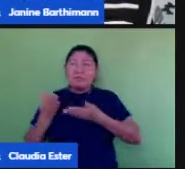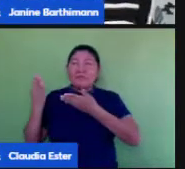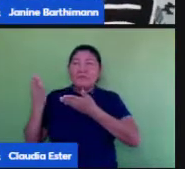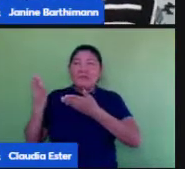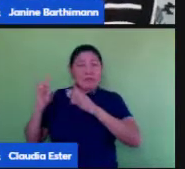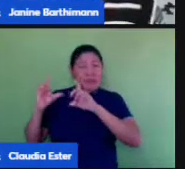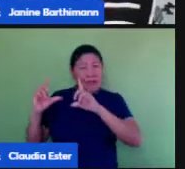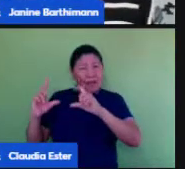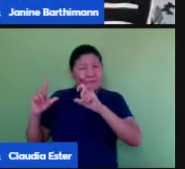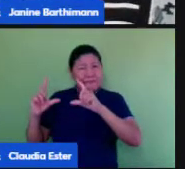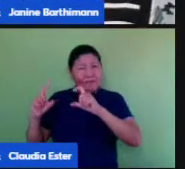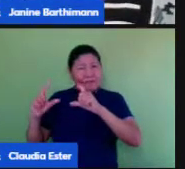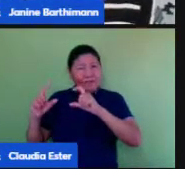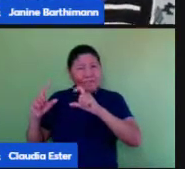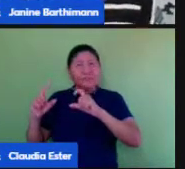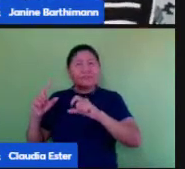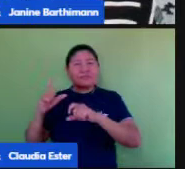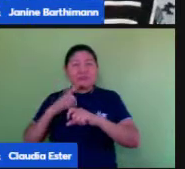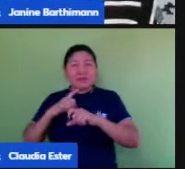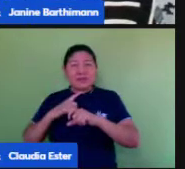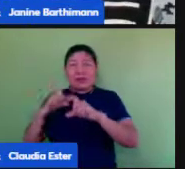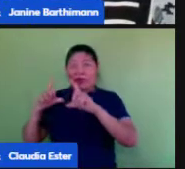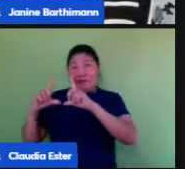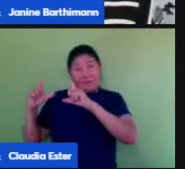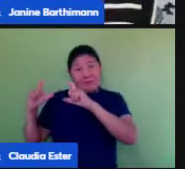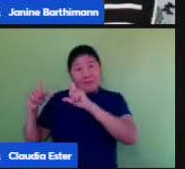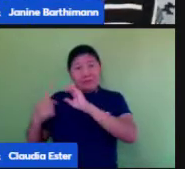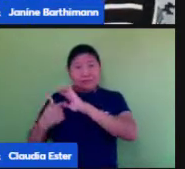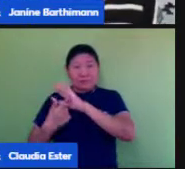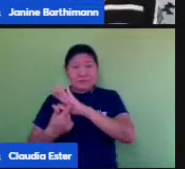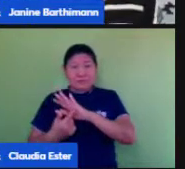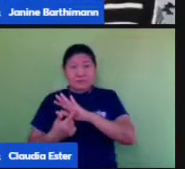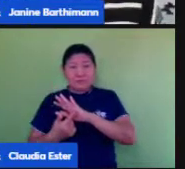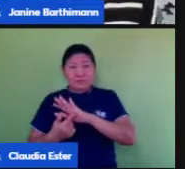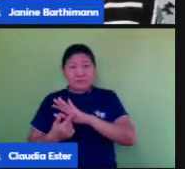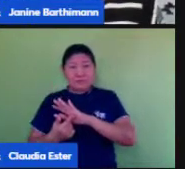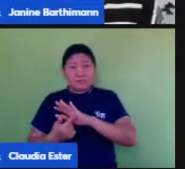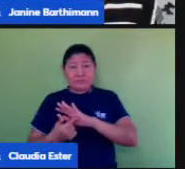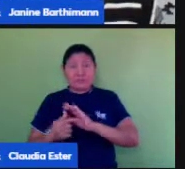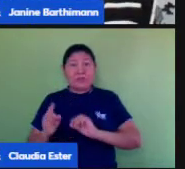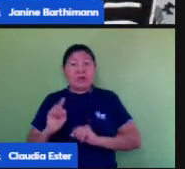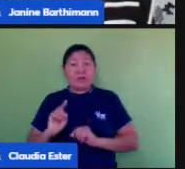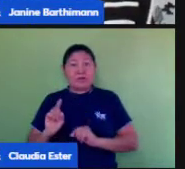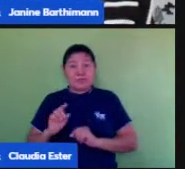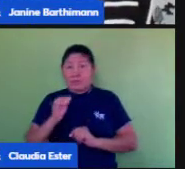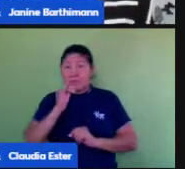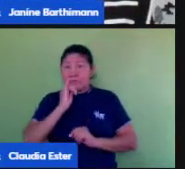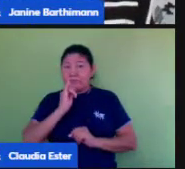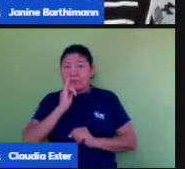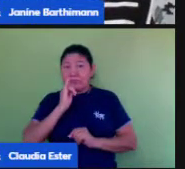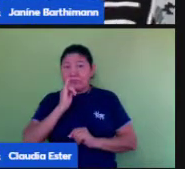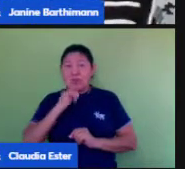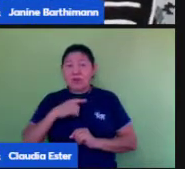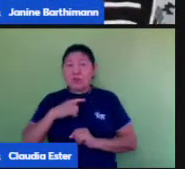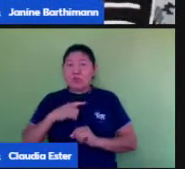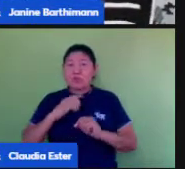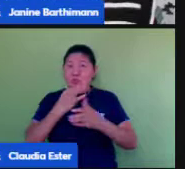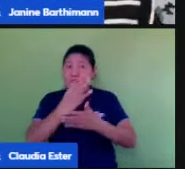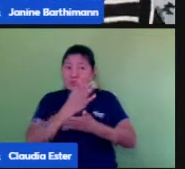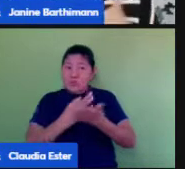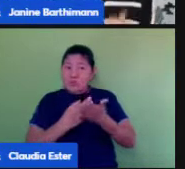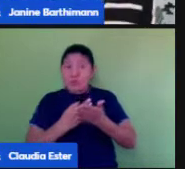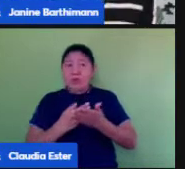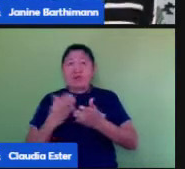Nós temos aqui essas imagens, não são do livro de Magda Soares, que é a citação que nós trouxemos,